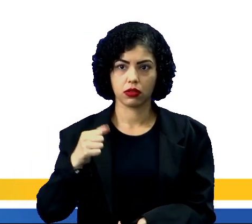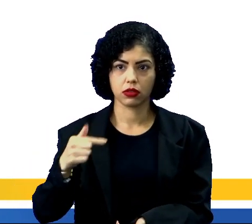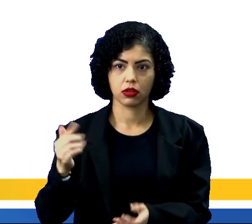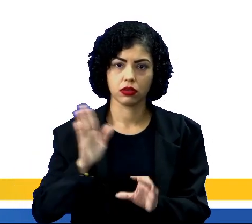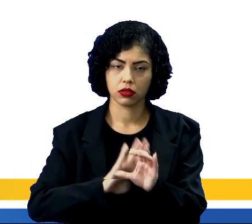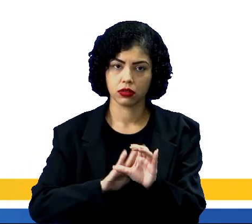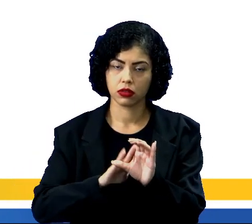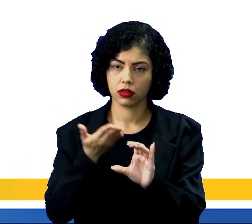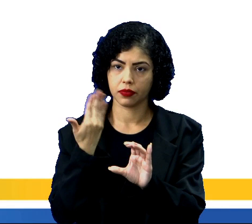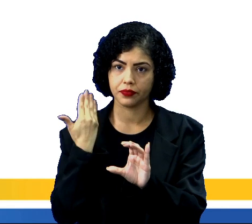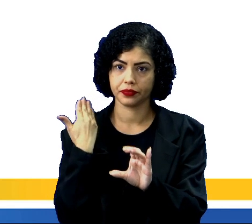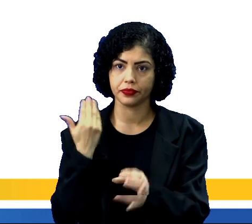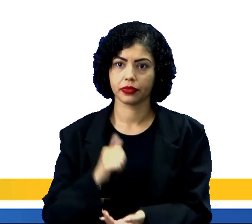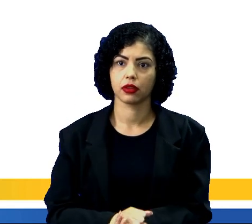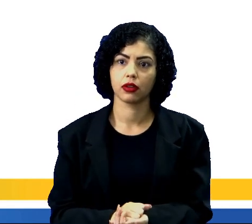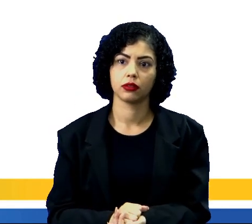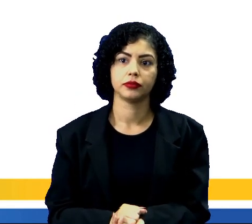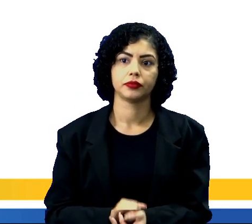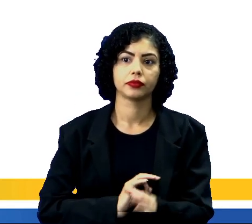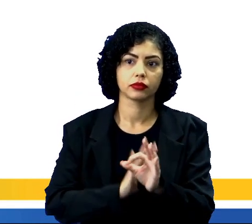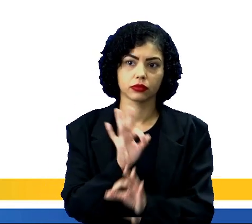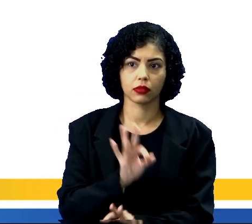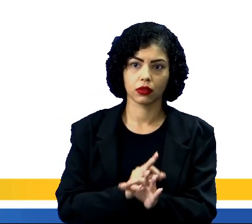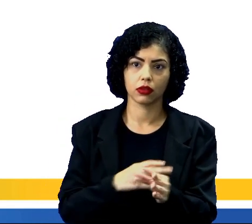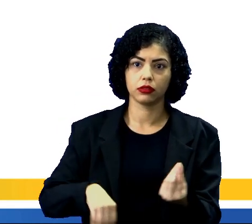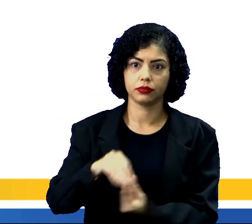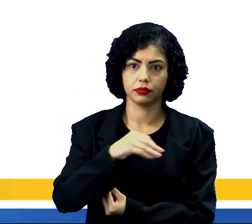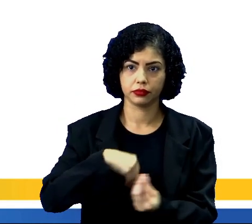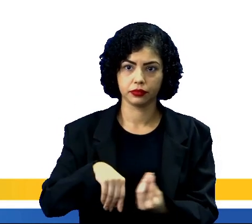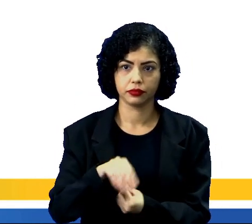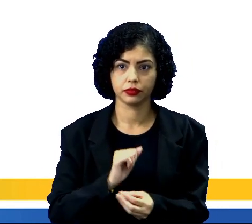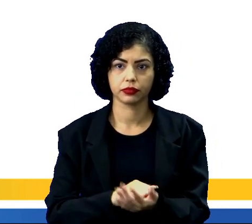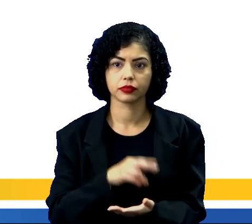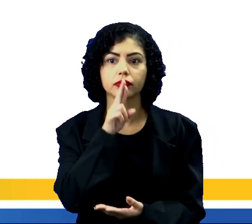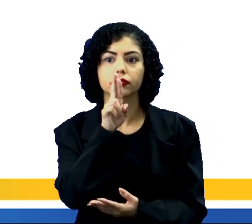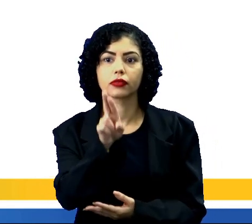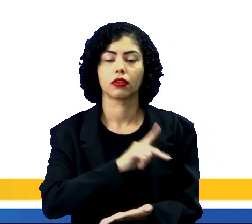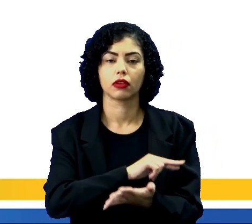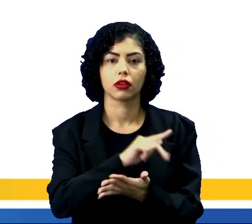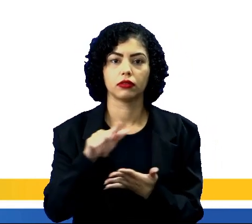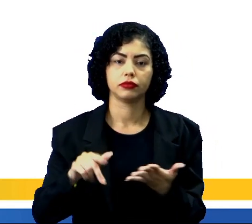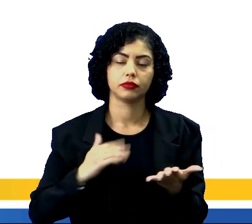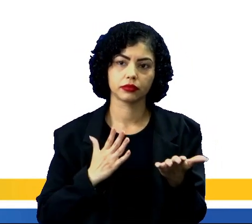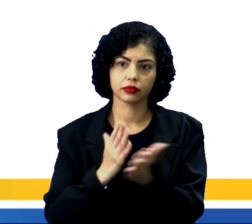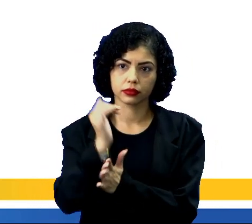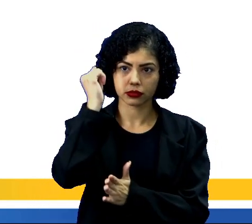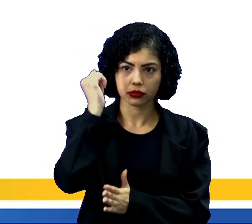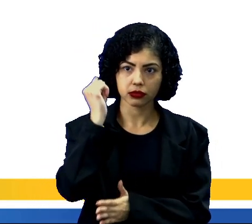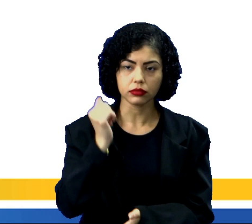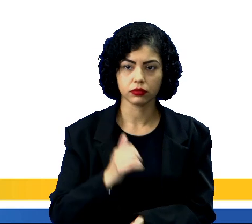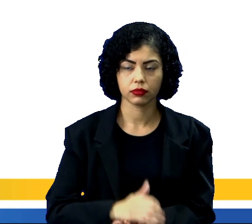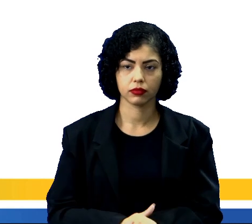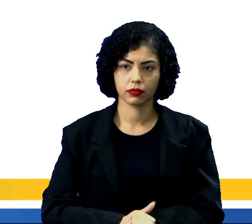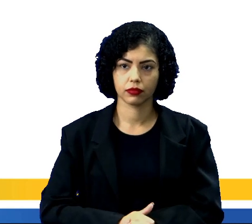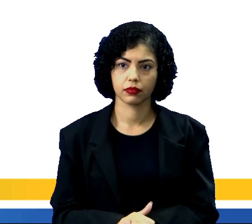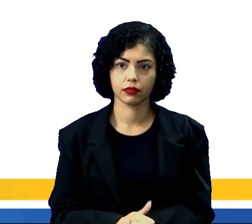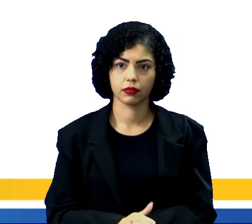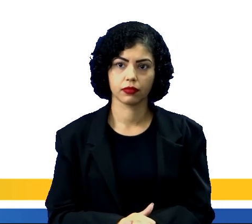a.C., os plebeus teriam aí se organizado, né, feito algumas revoltas e com essas medidas teriam